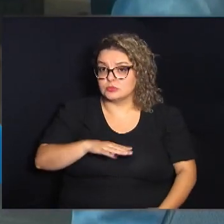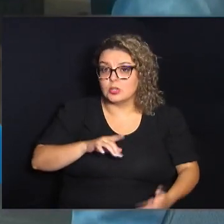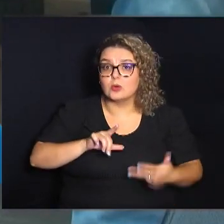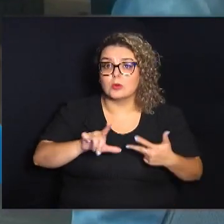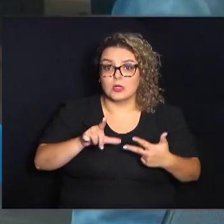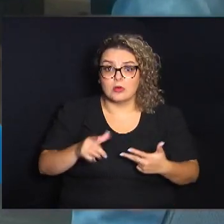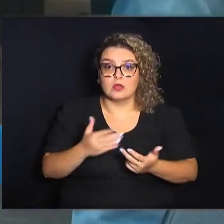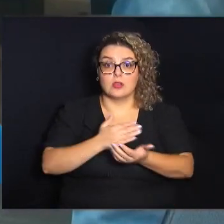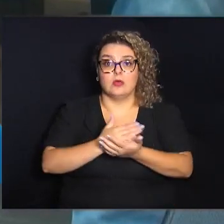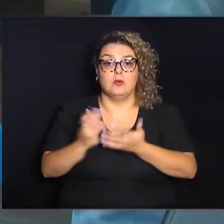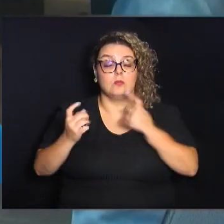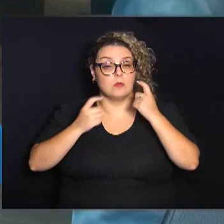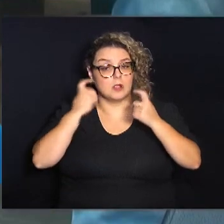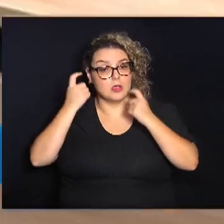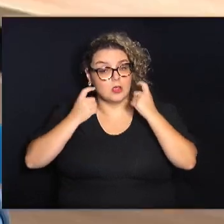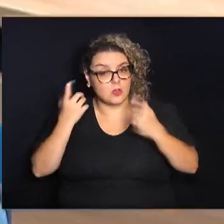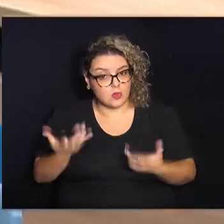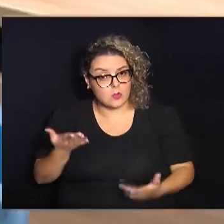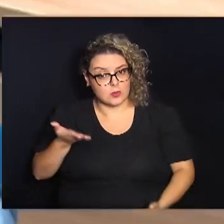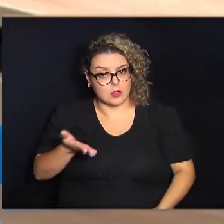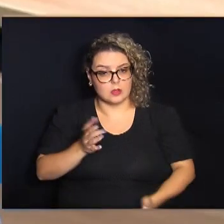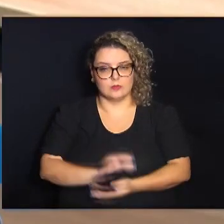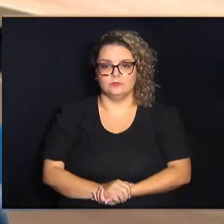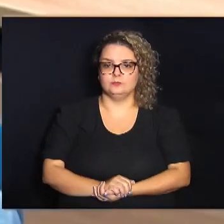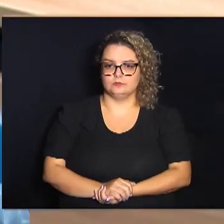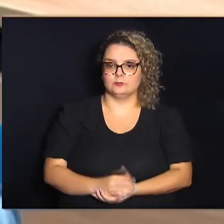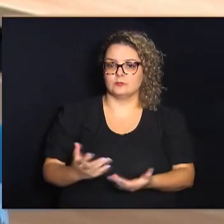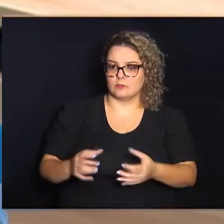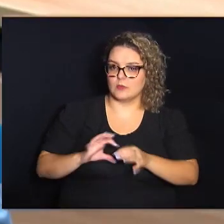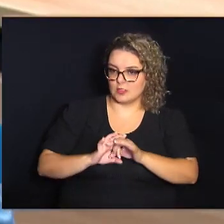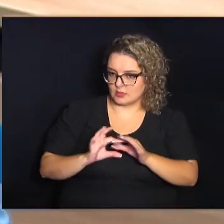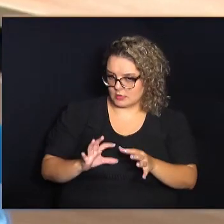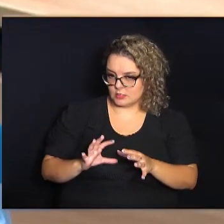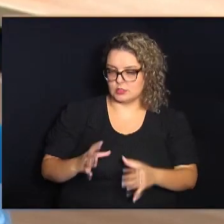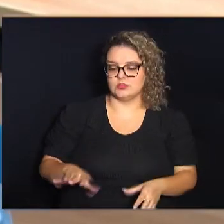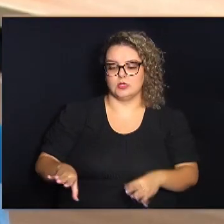vai começar a se preocupar com isso. Eu quero deixar esse adendo e minha